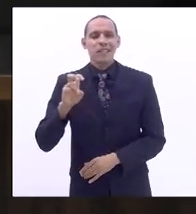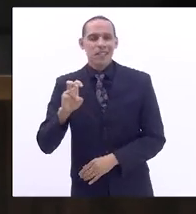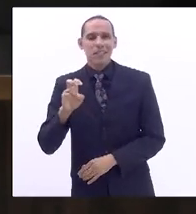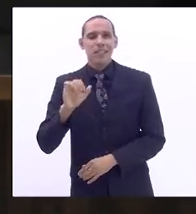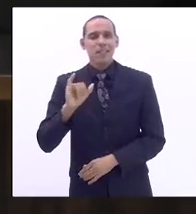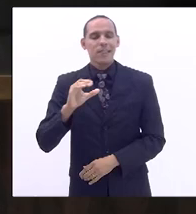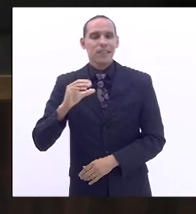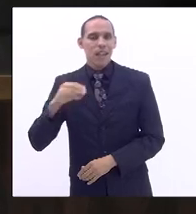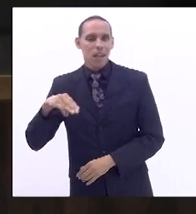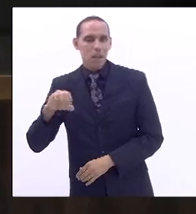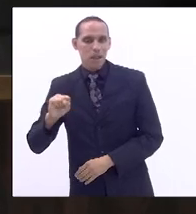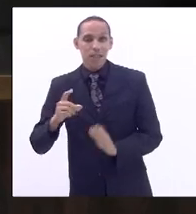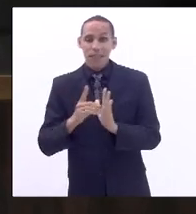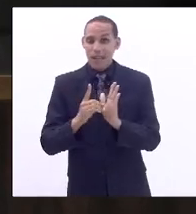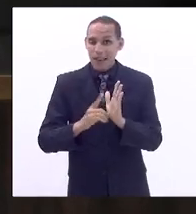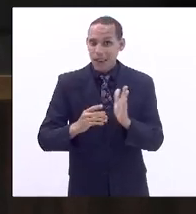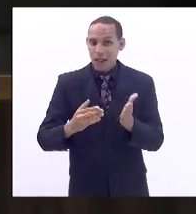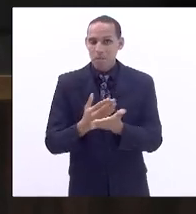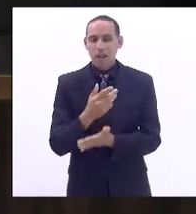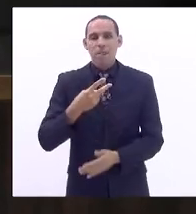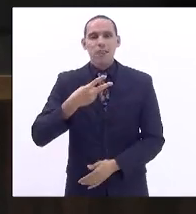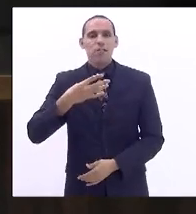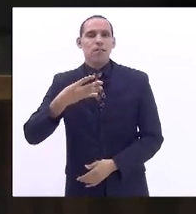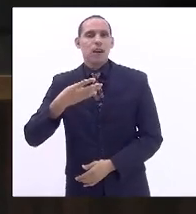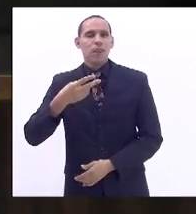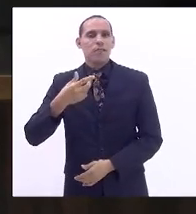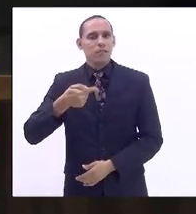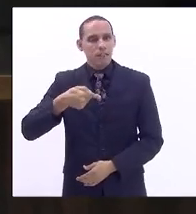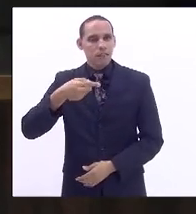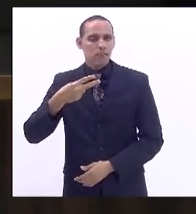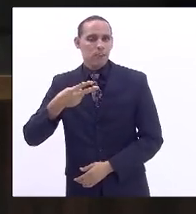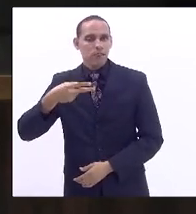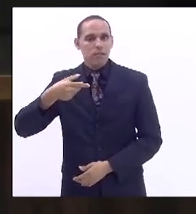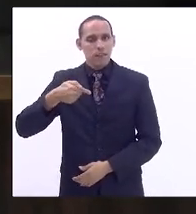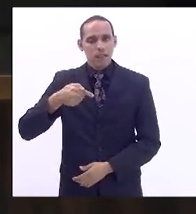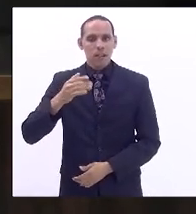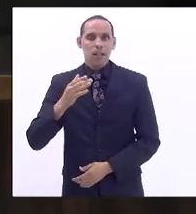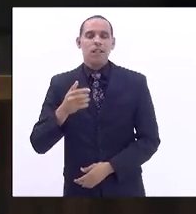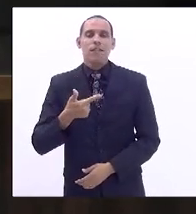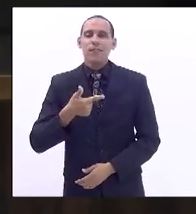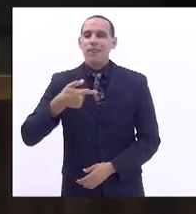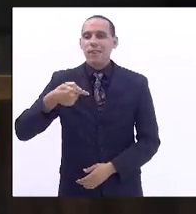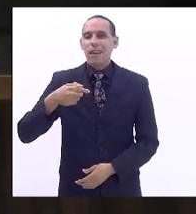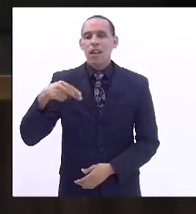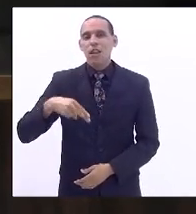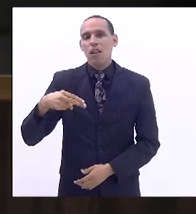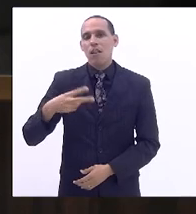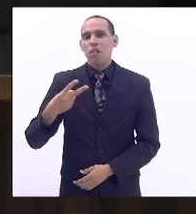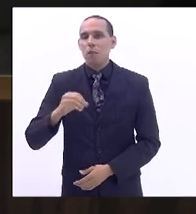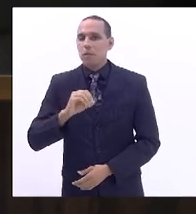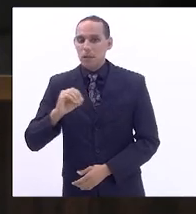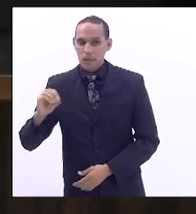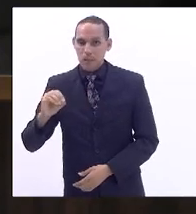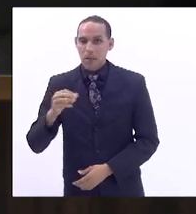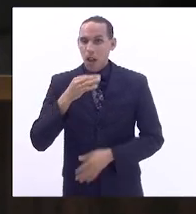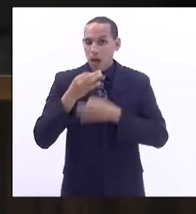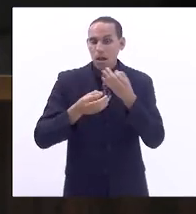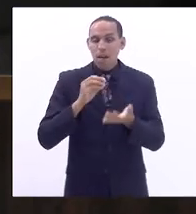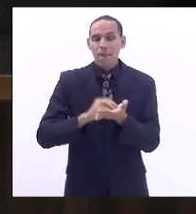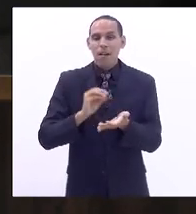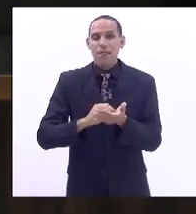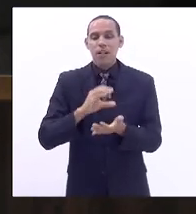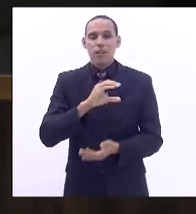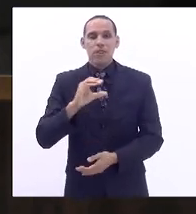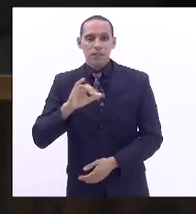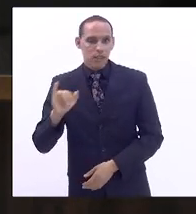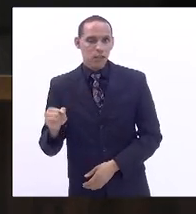aprovado pelo decreto 27427 17 Novembro de 2.000 perdendo de pareceres das comissões de posição